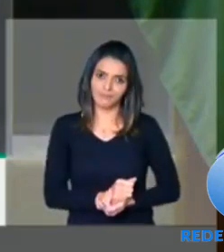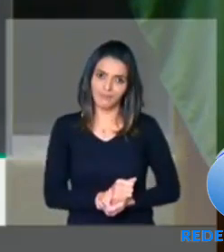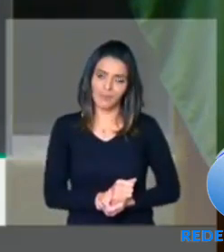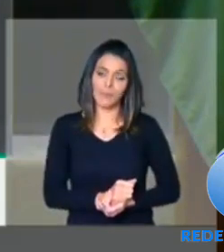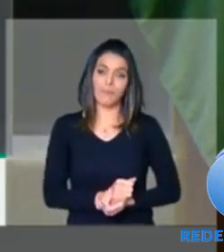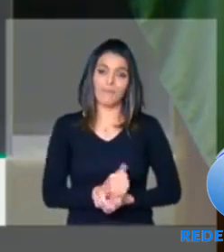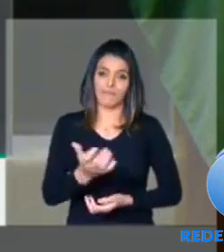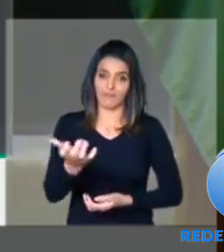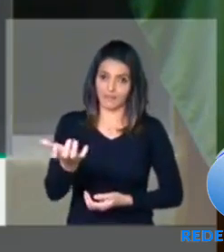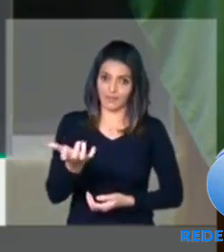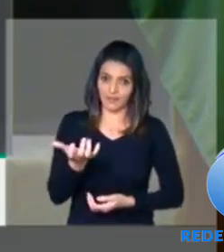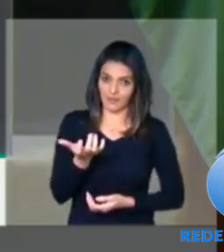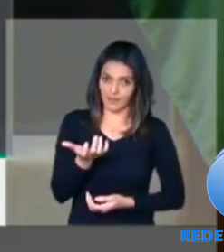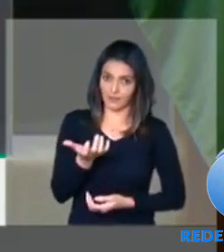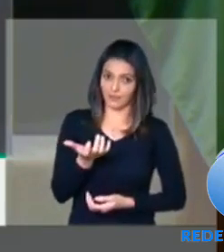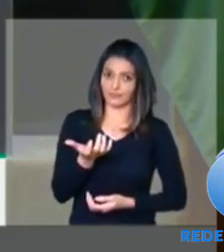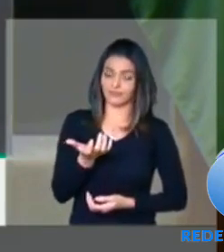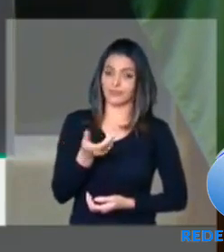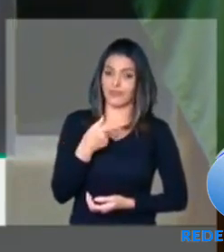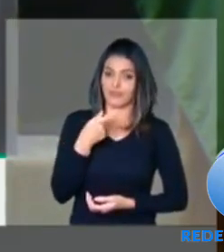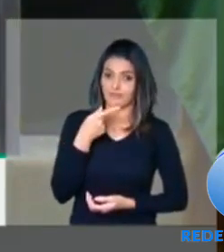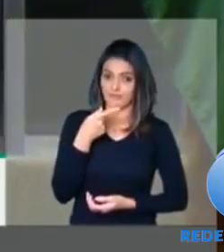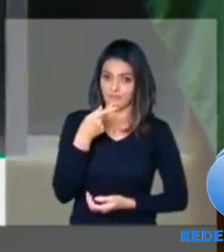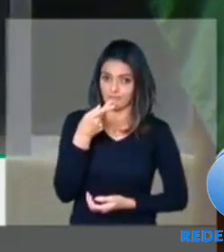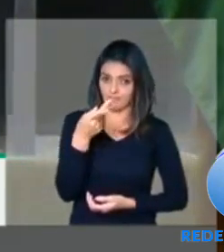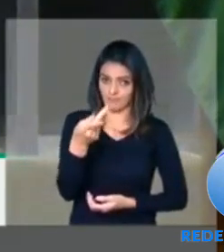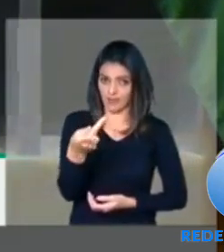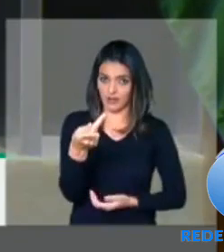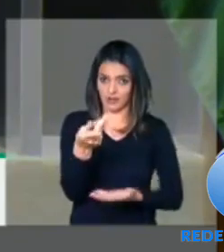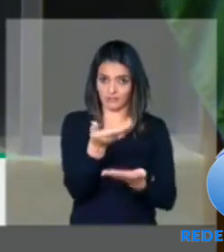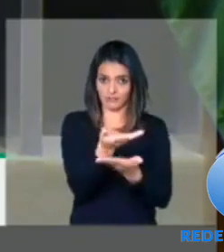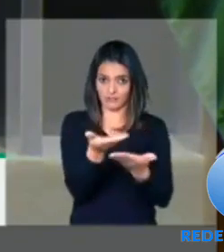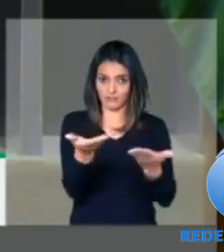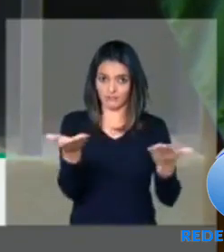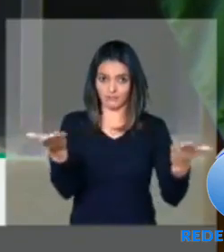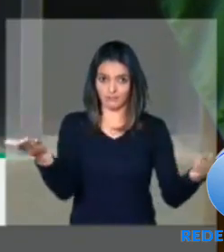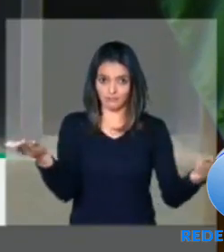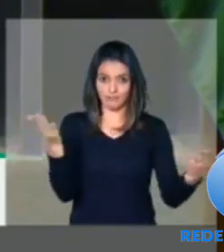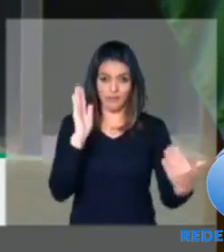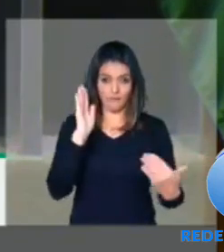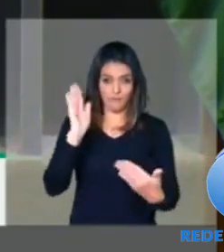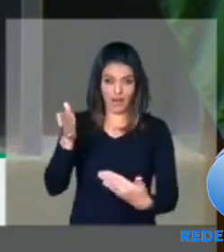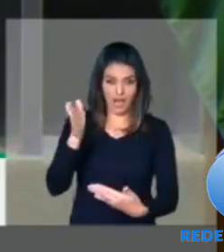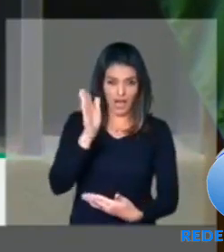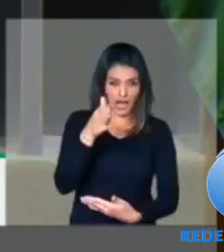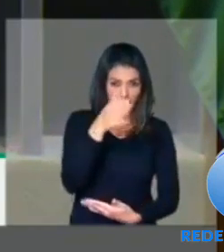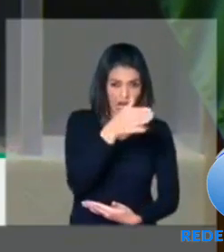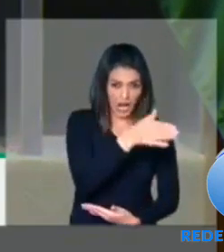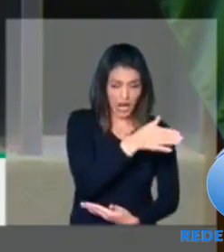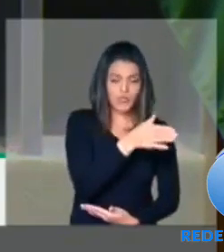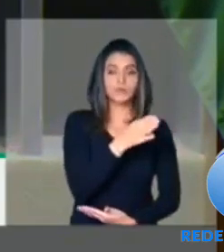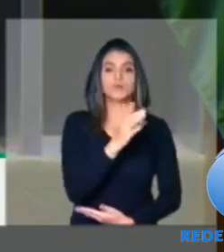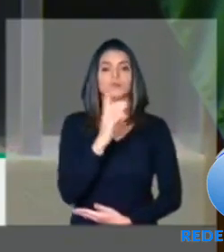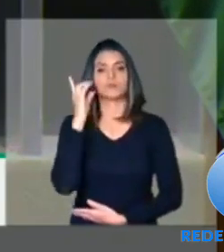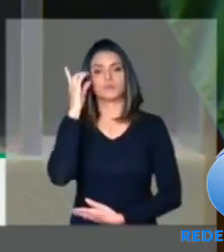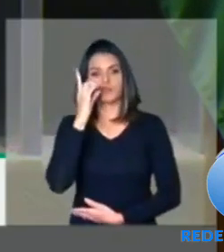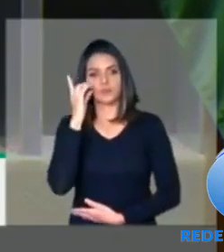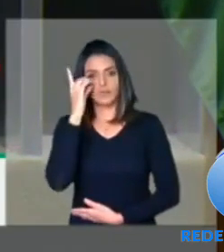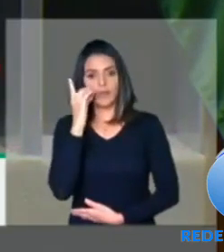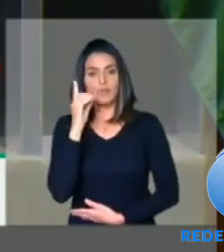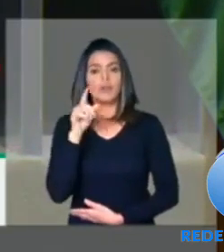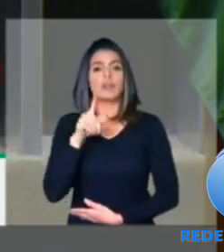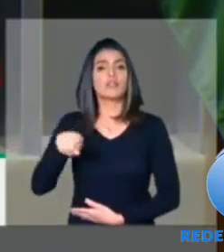me dirigir aos vários parlamentares que aqui trataram do estado